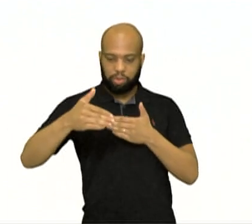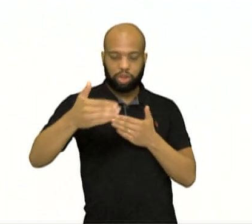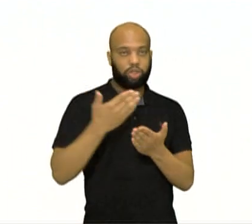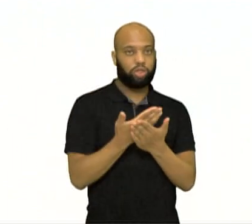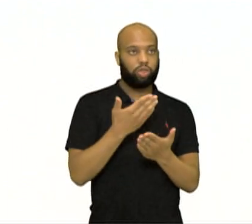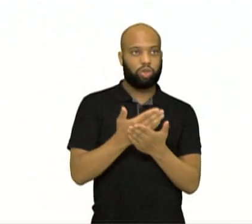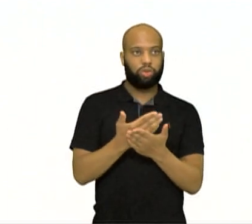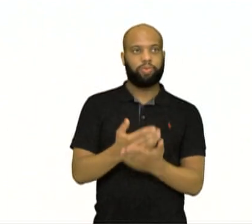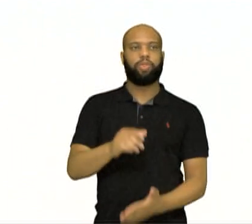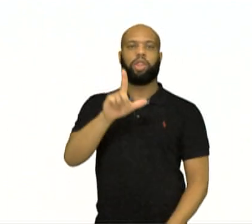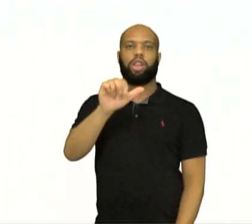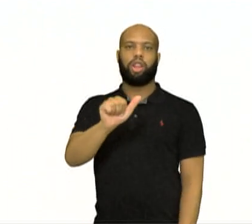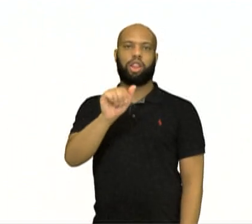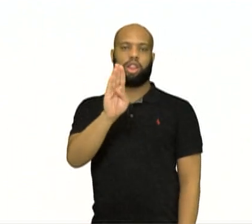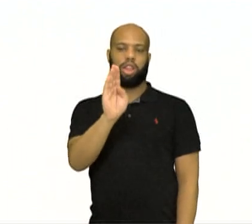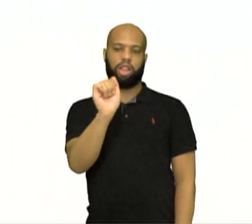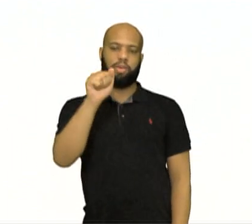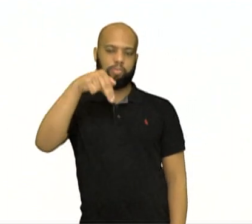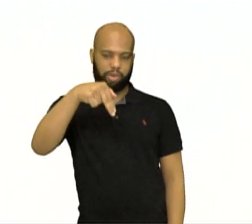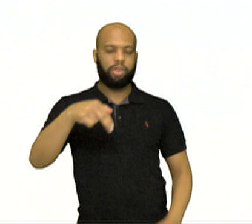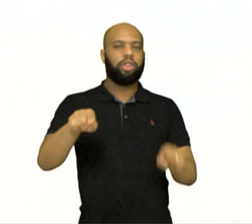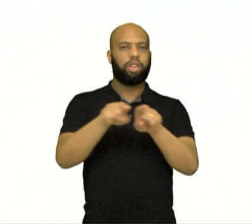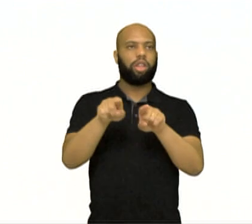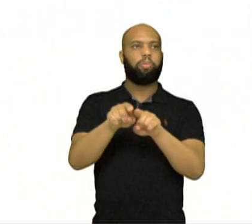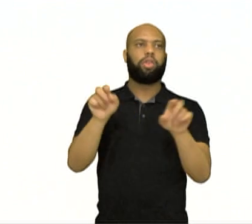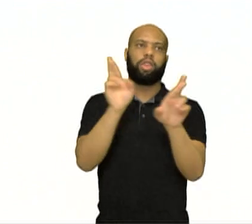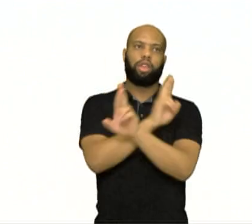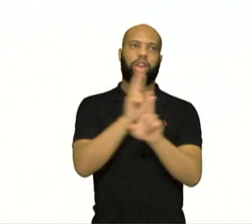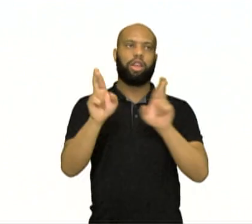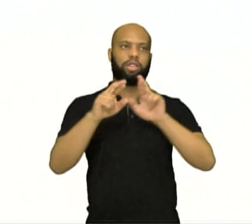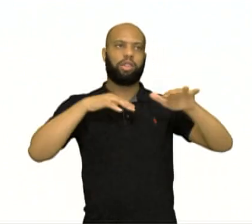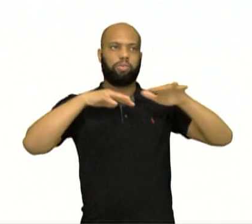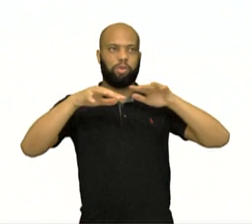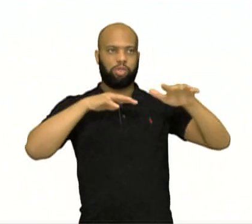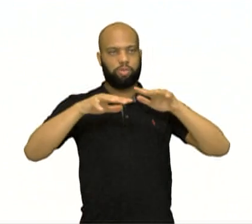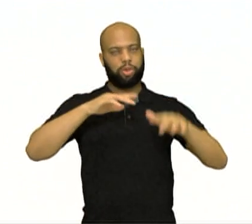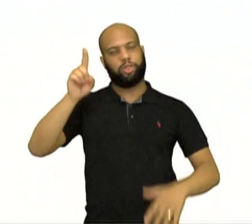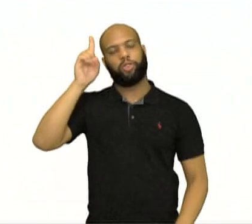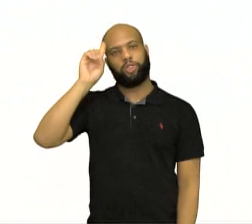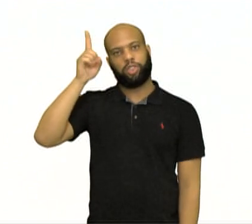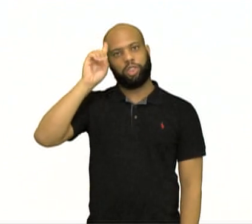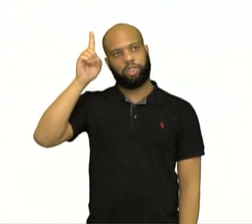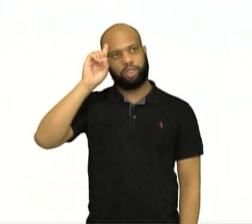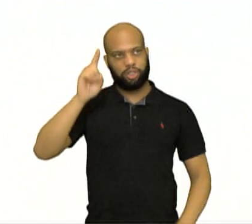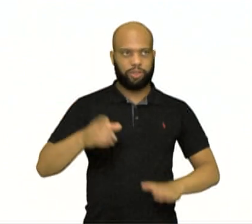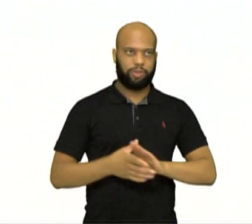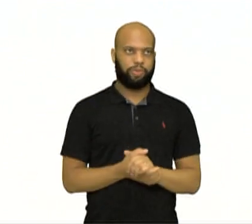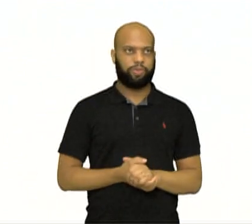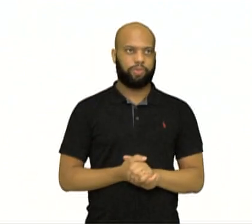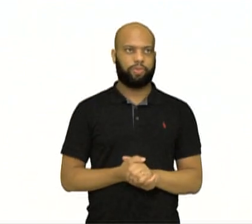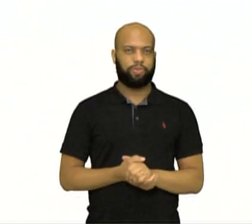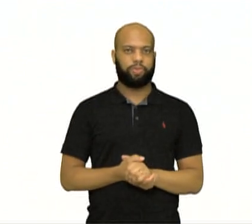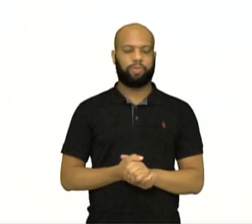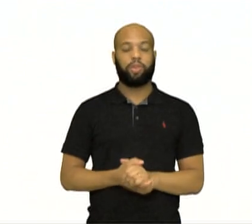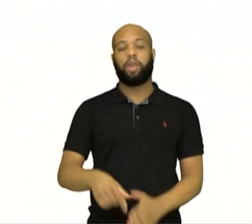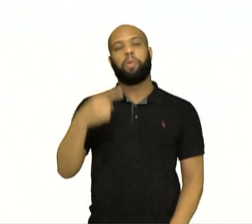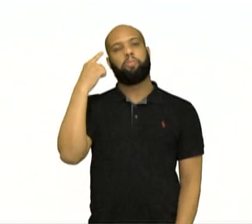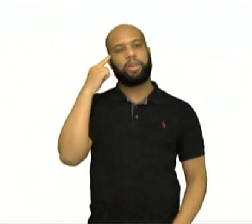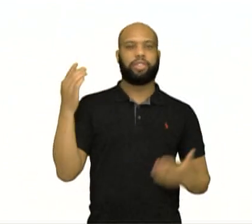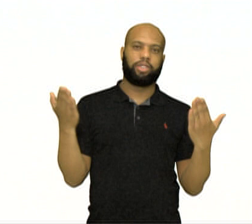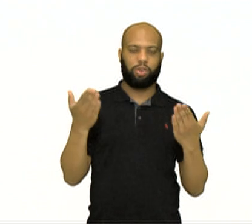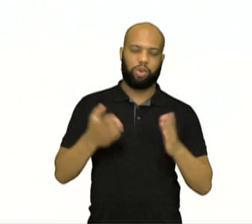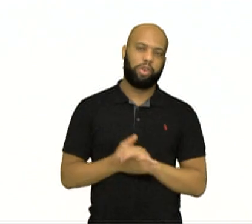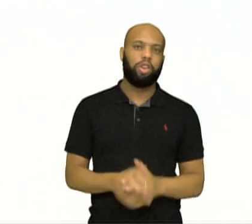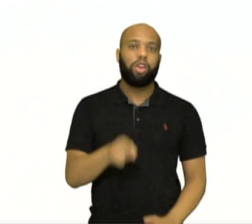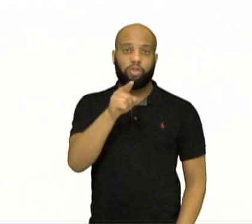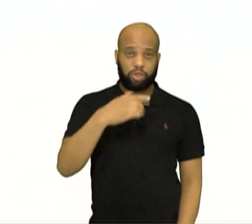de Rudolf Laban e sua relação com o movimento cotidiano. Pense um pouco, você